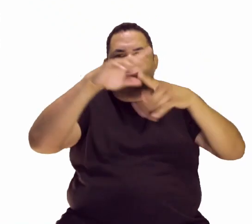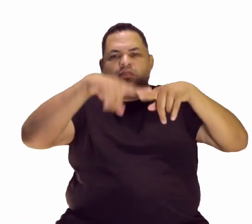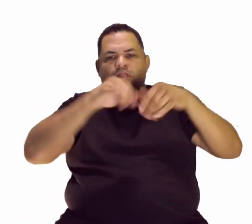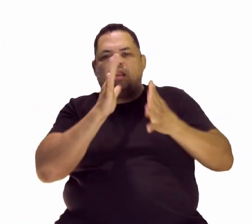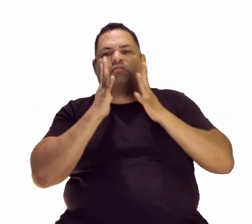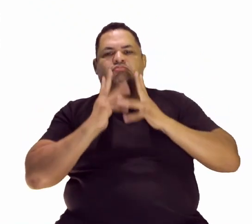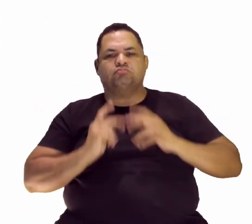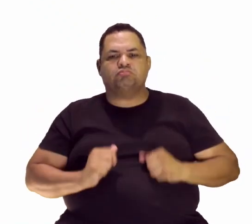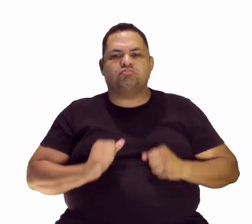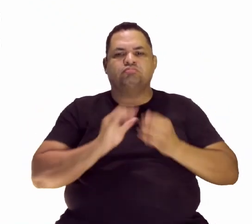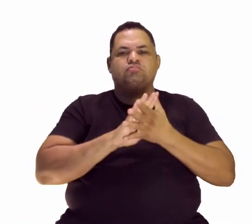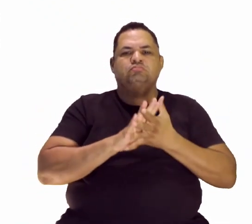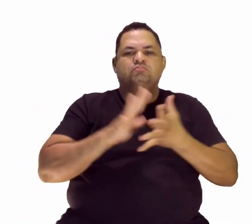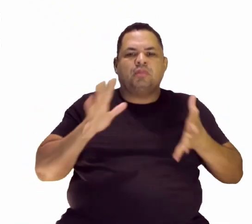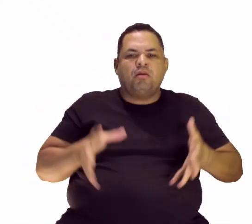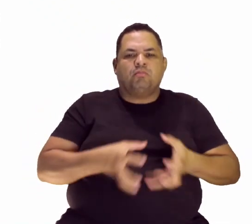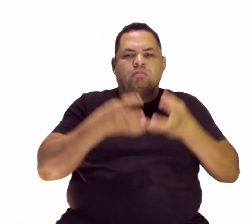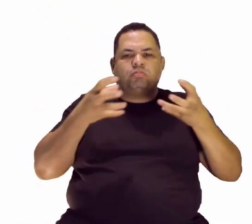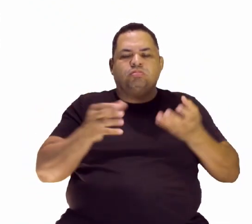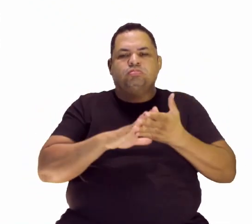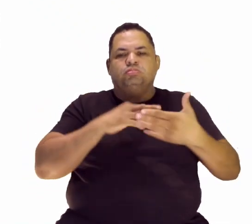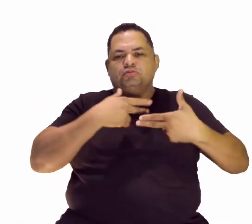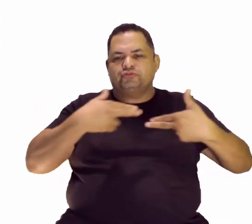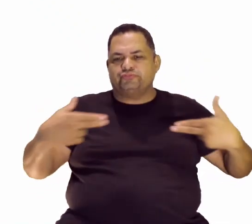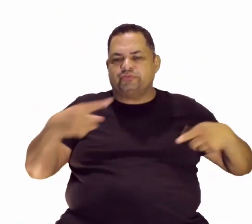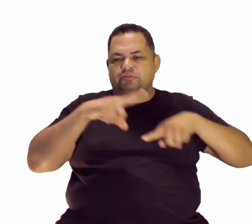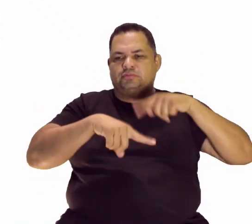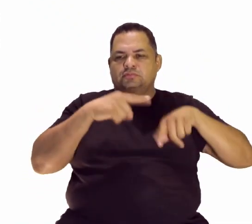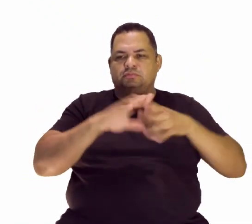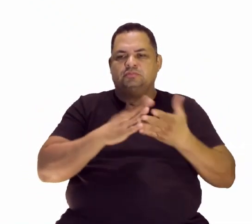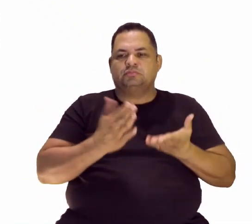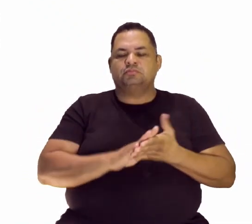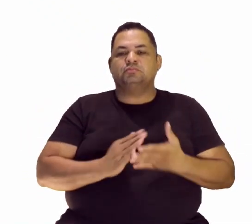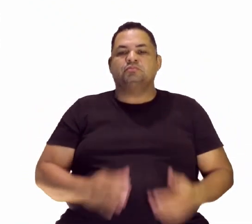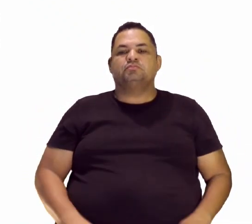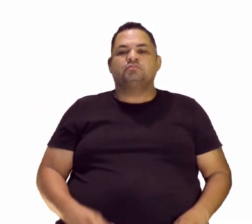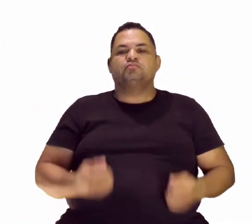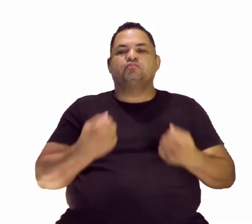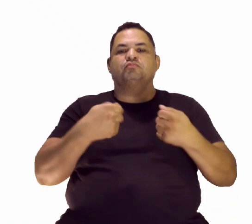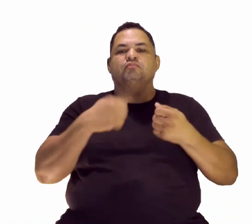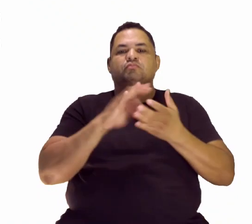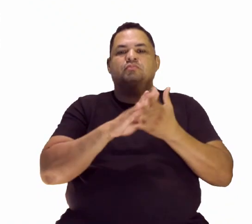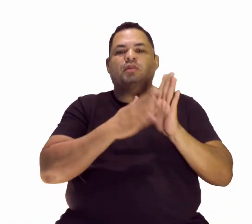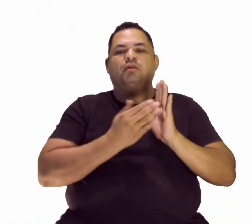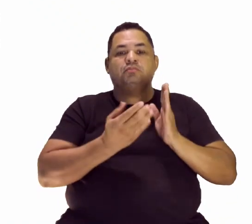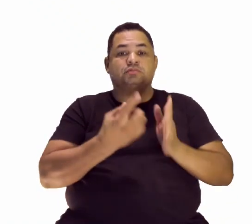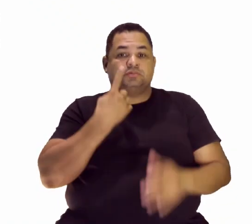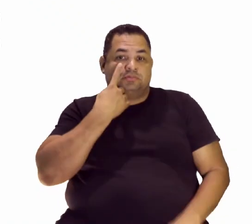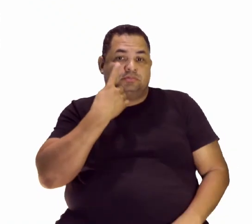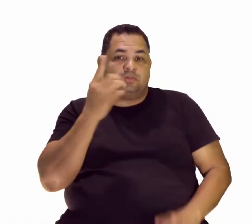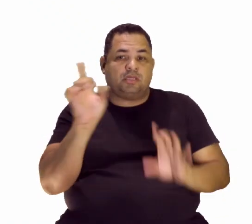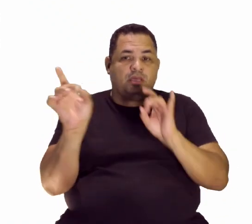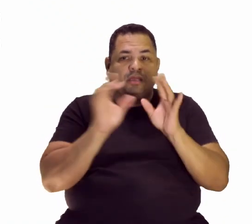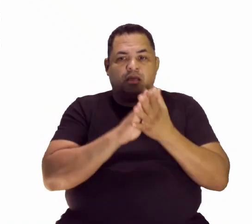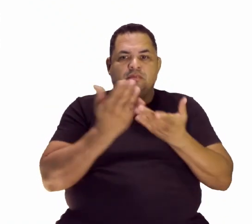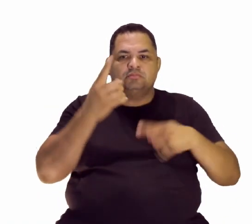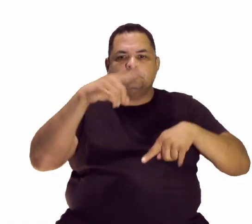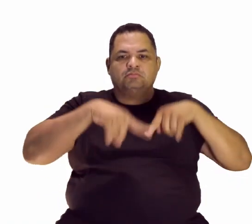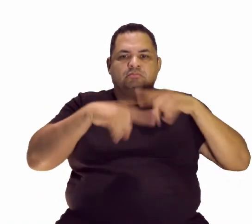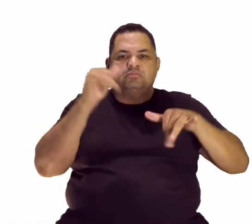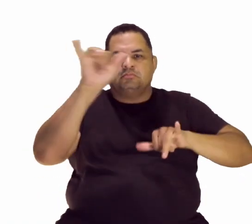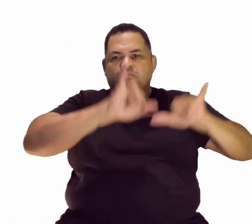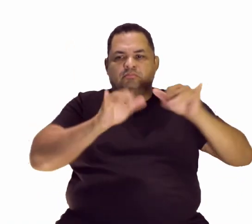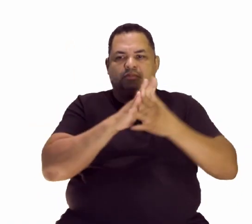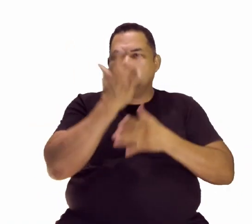limpeza, cereais, enfim. Então, geralmente, para que possa identificar cada elemento químico com